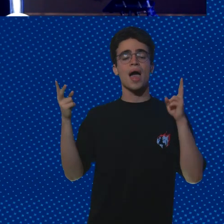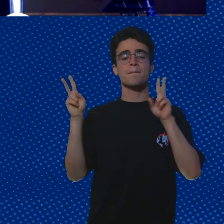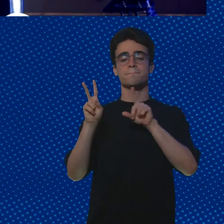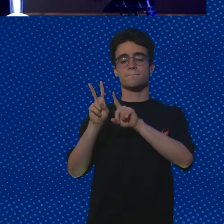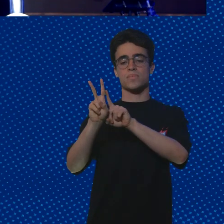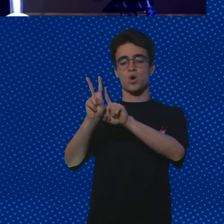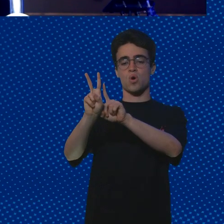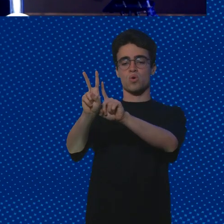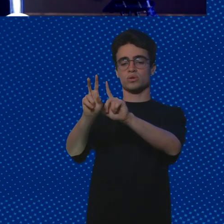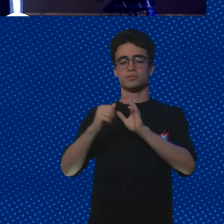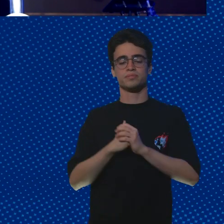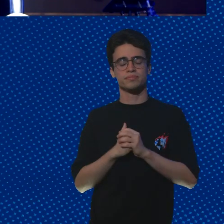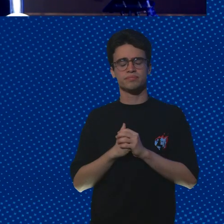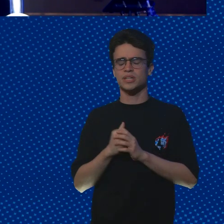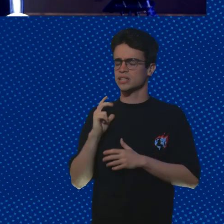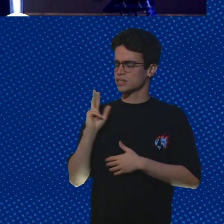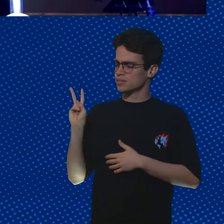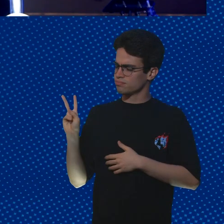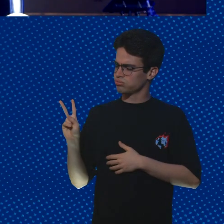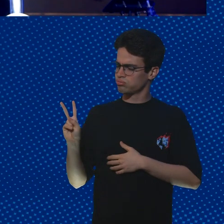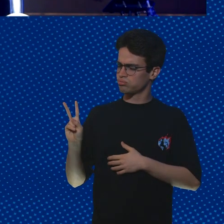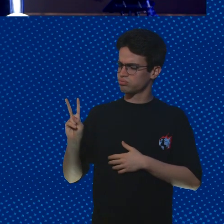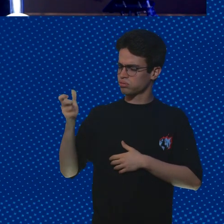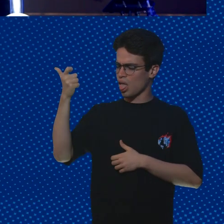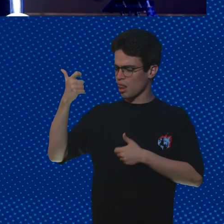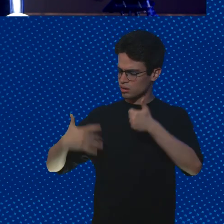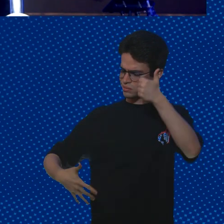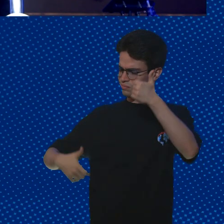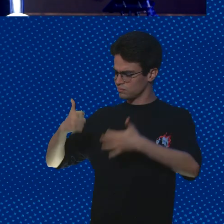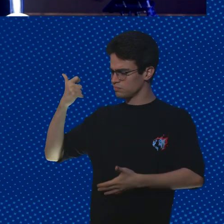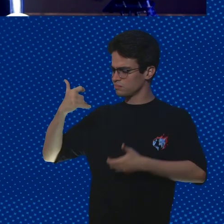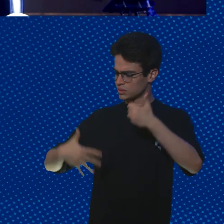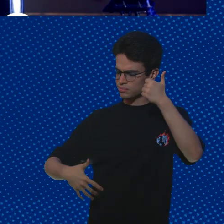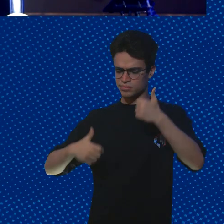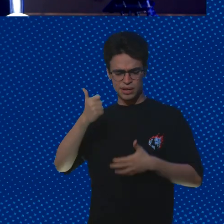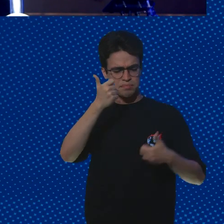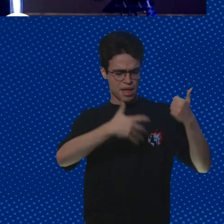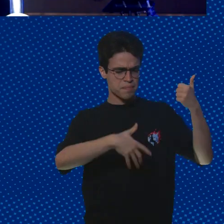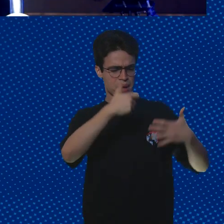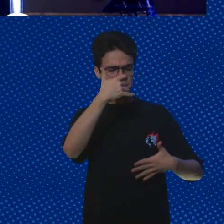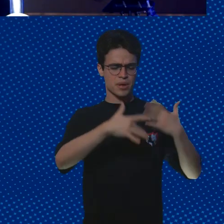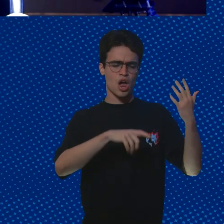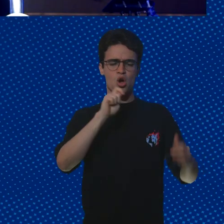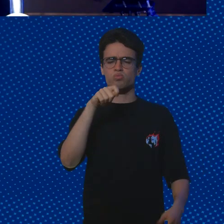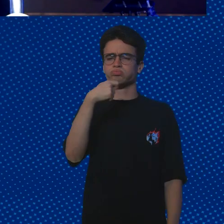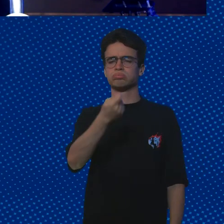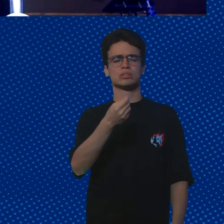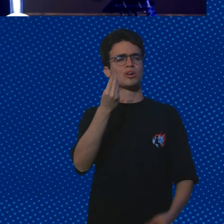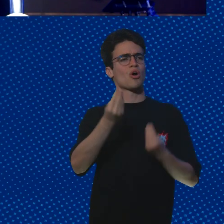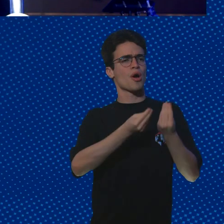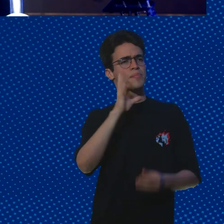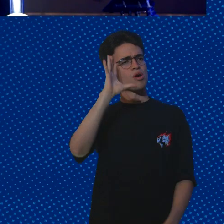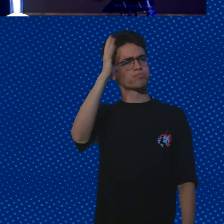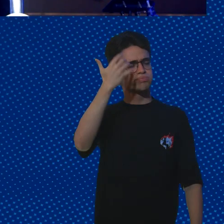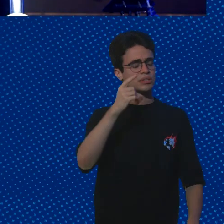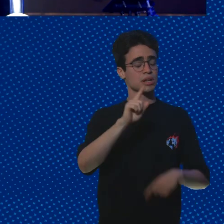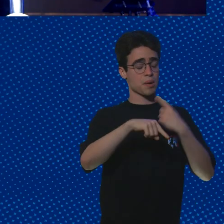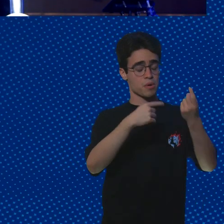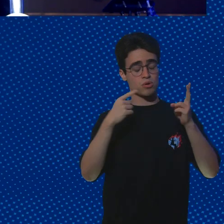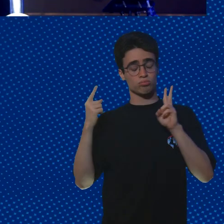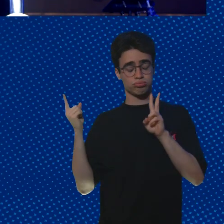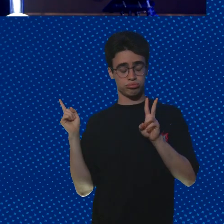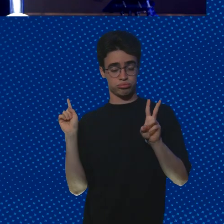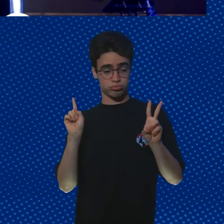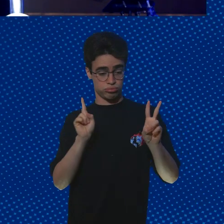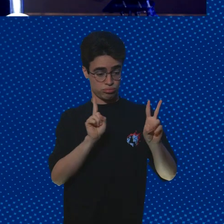Jerusalém. No caminho, falavam a respeito de tudo o que havia acontecido. Enquanto conversavam e discutiam, o próprio Jesus se